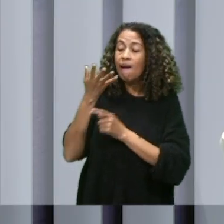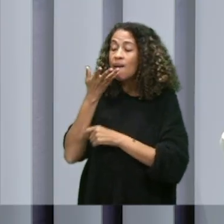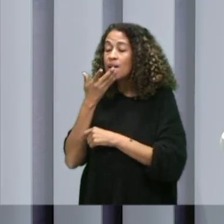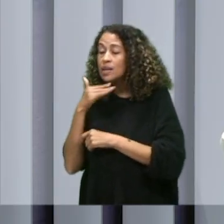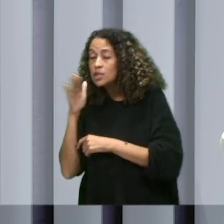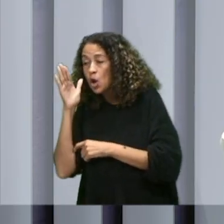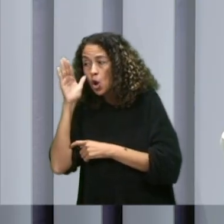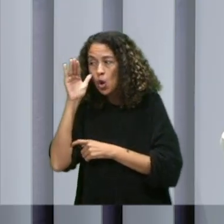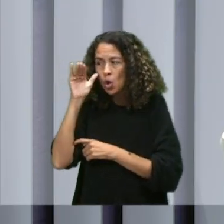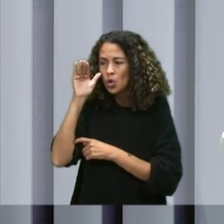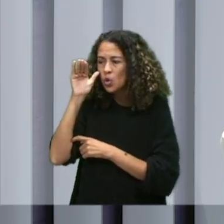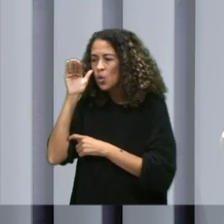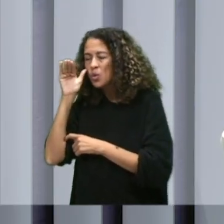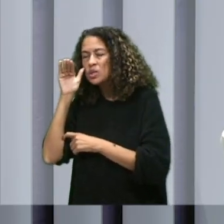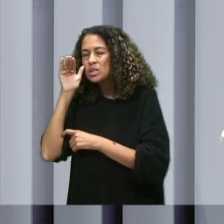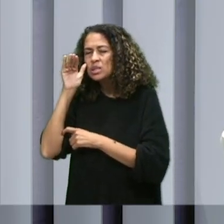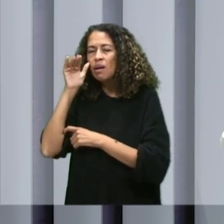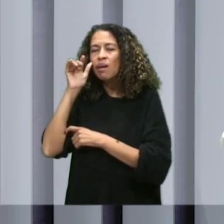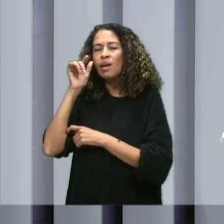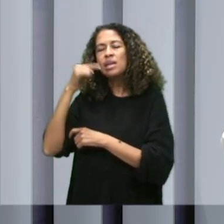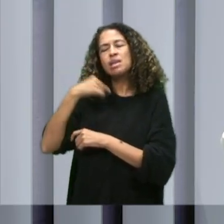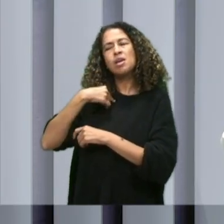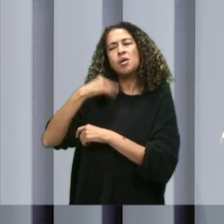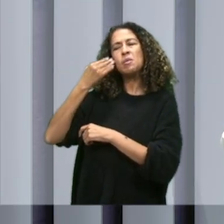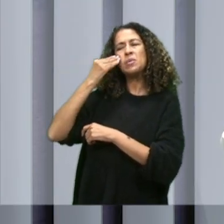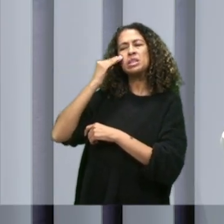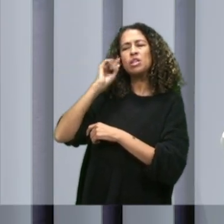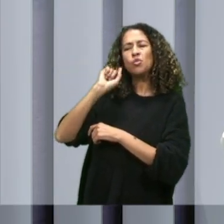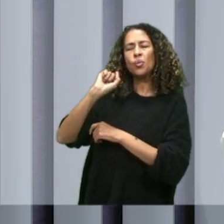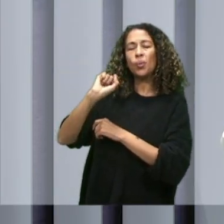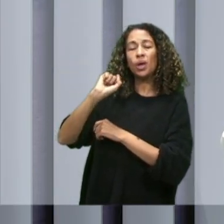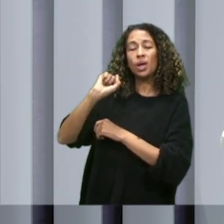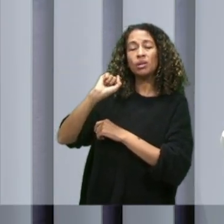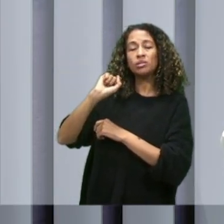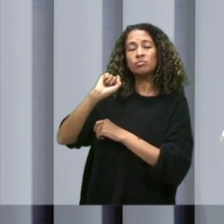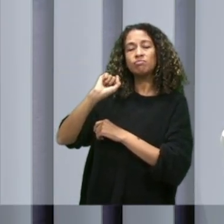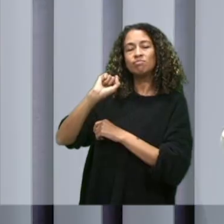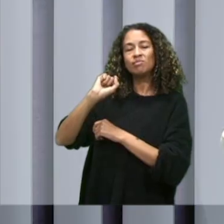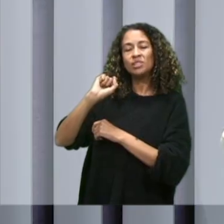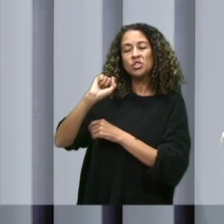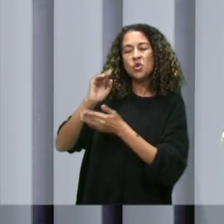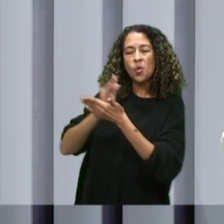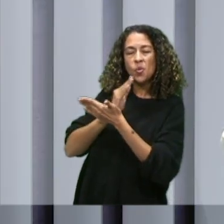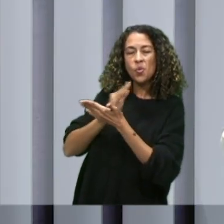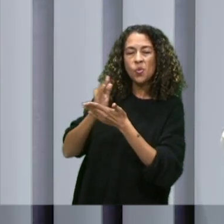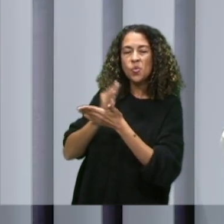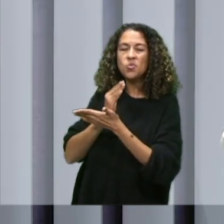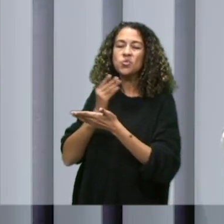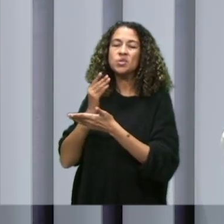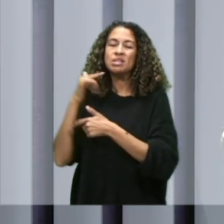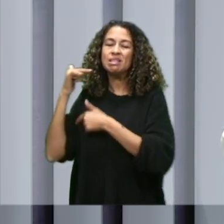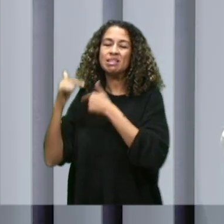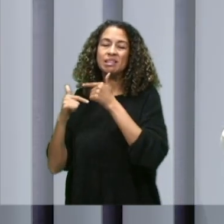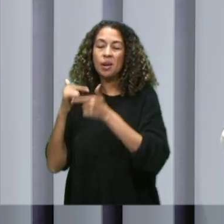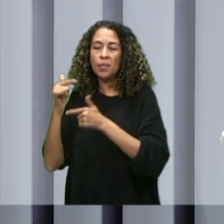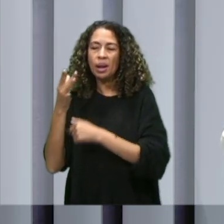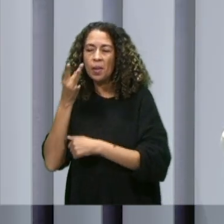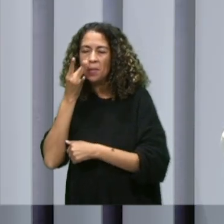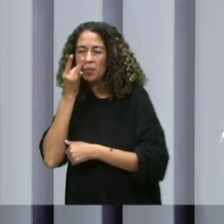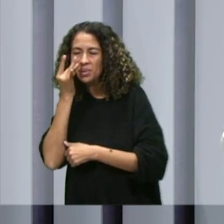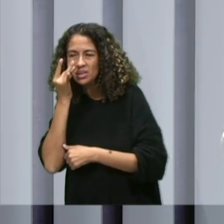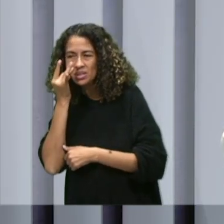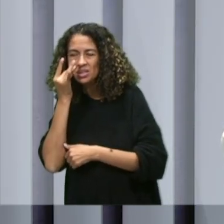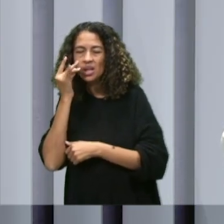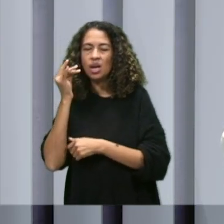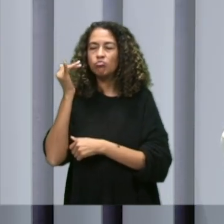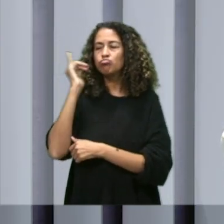uma interpretação minha depois de alguns trabalhos presenciais de contação com